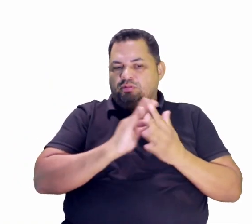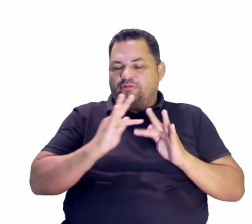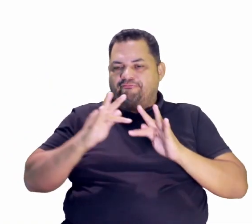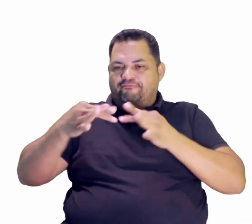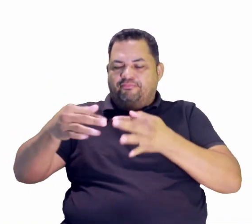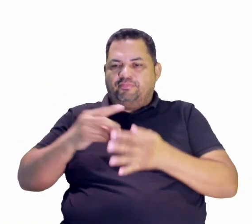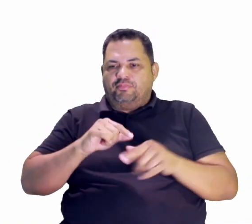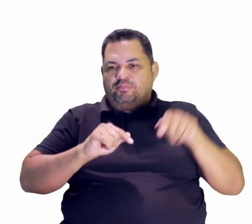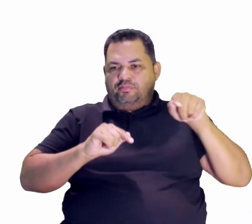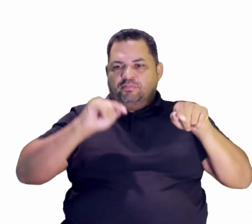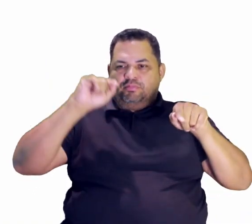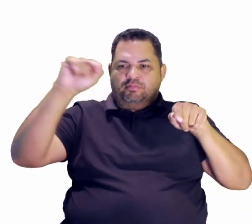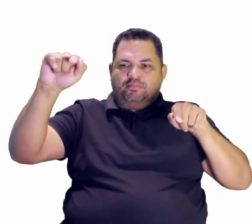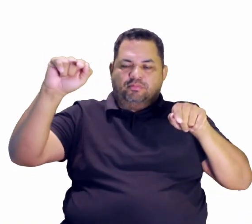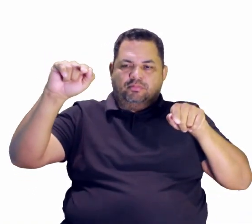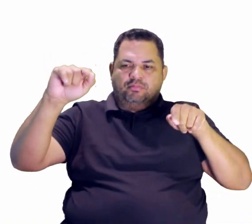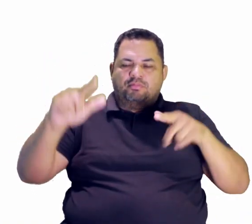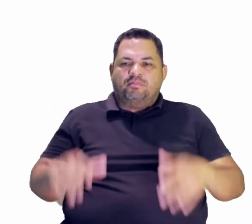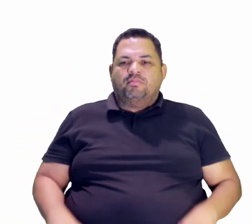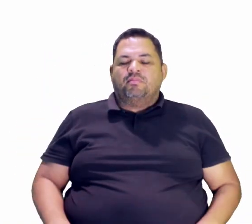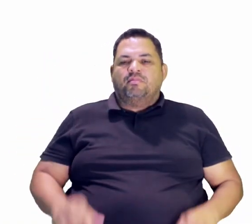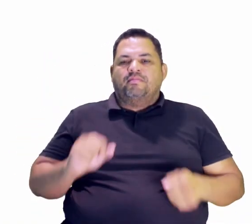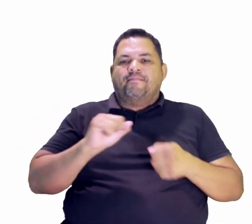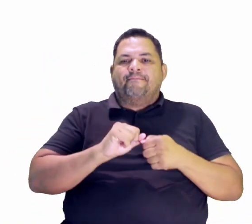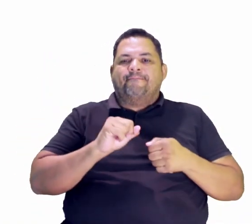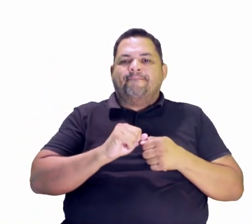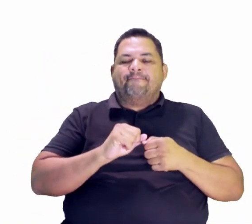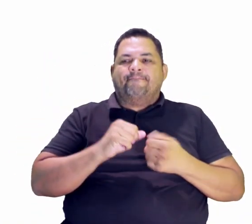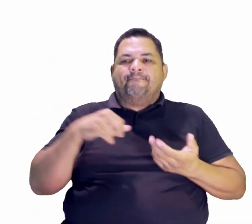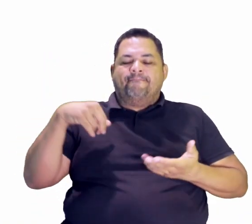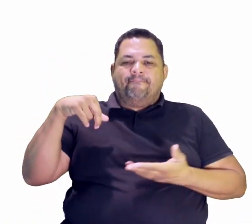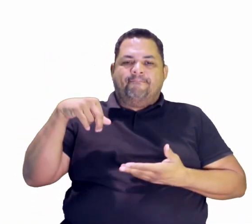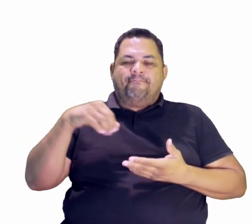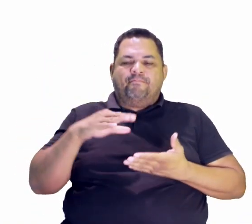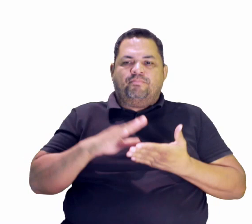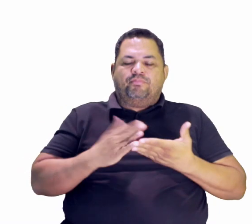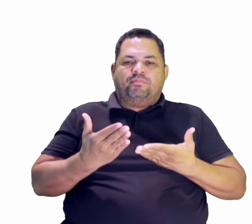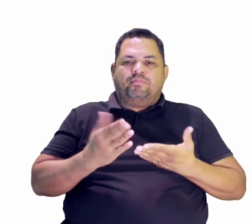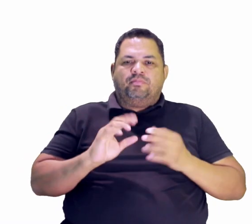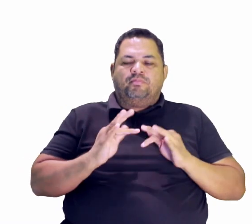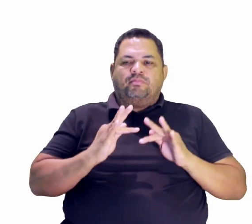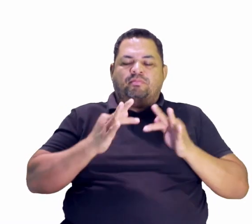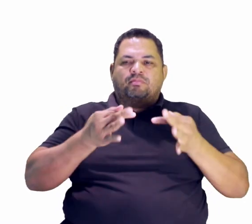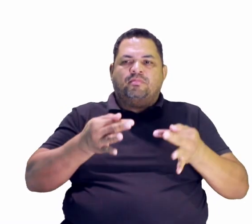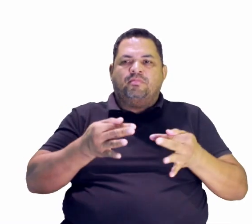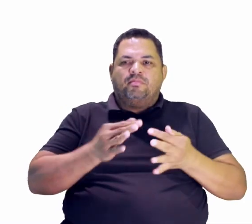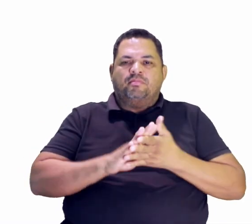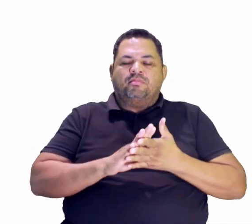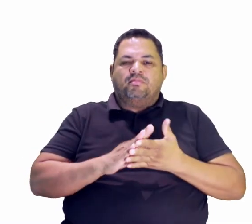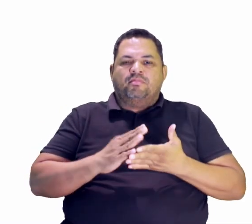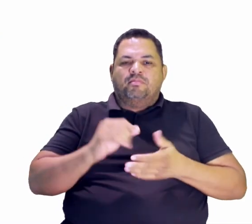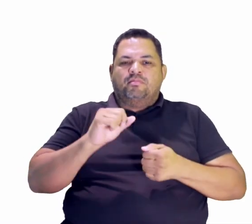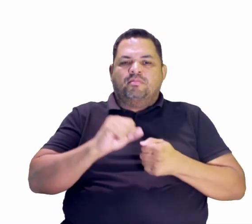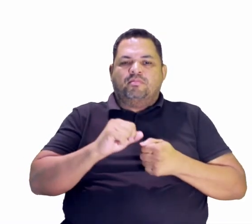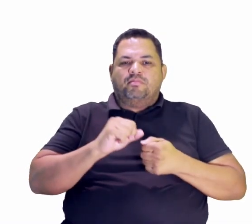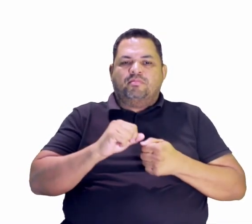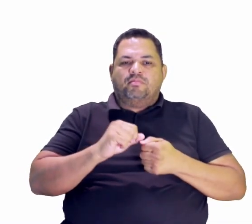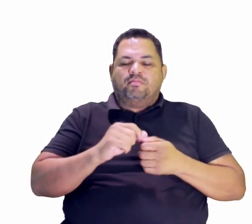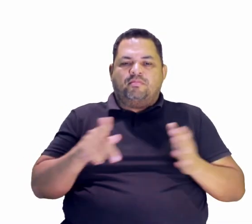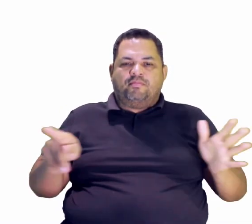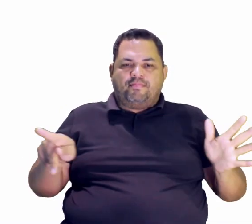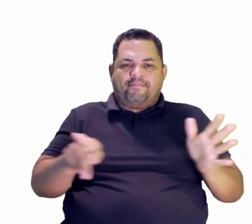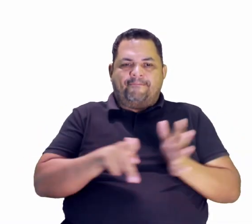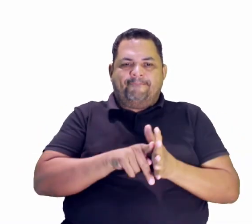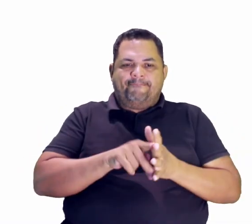dois vetores dados por Maria, feito pelo percurso de Maria, quer dizer que no final ele acabou fazendo o